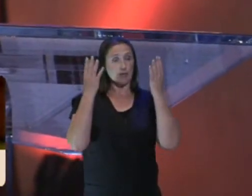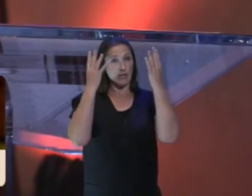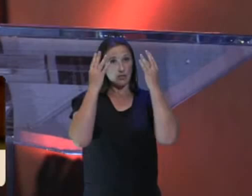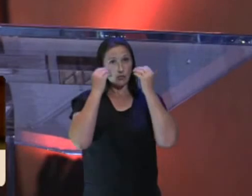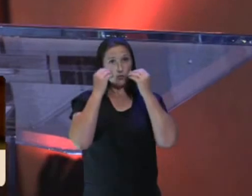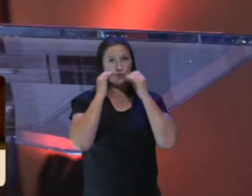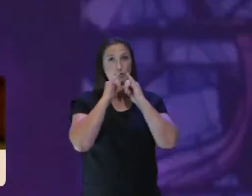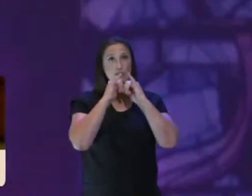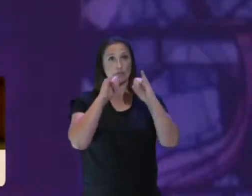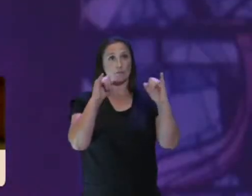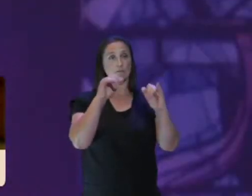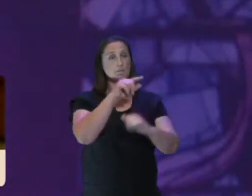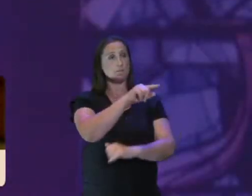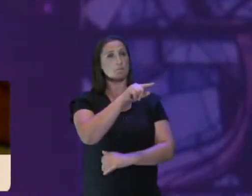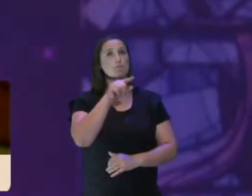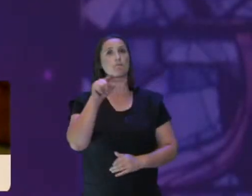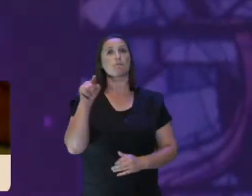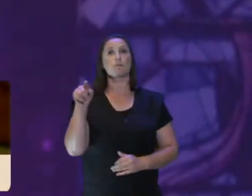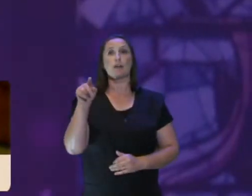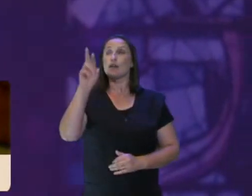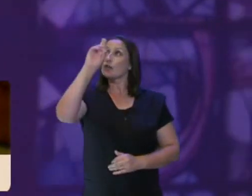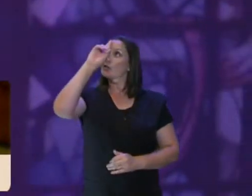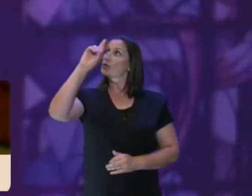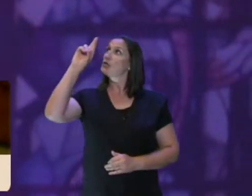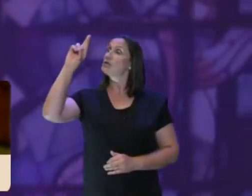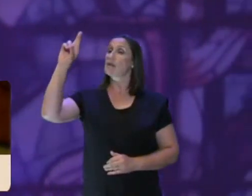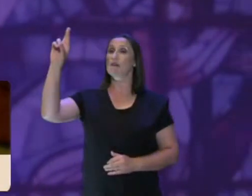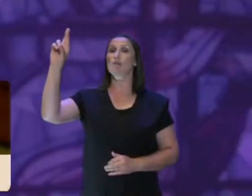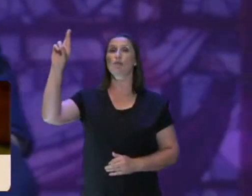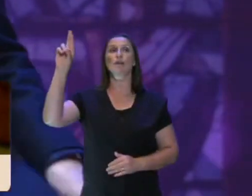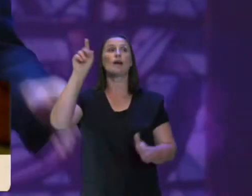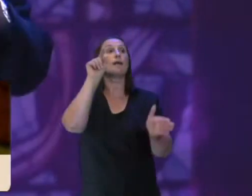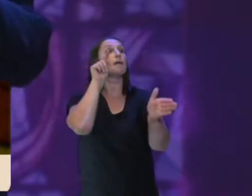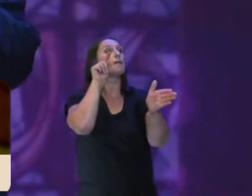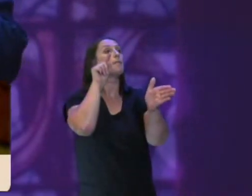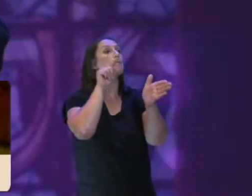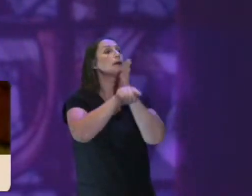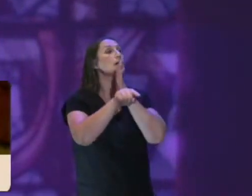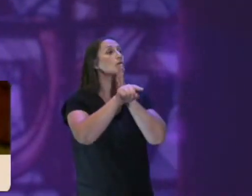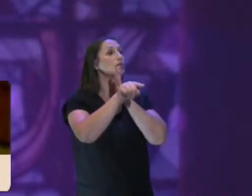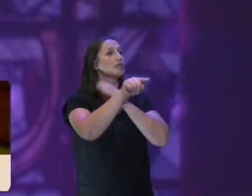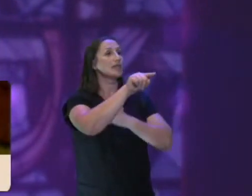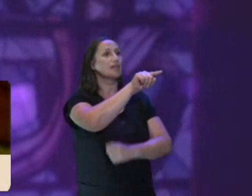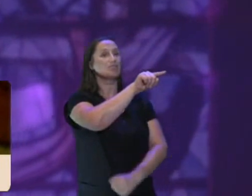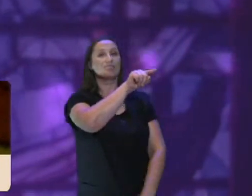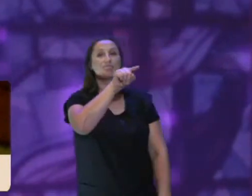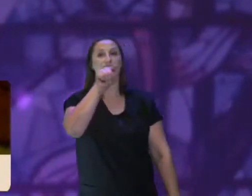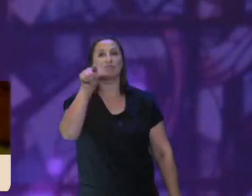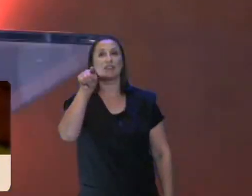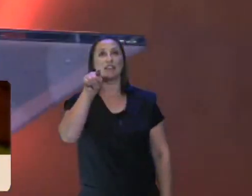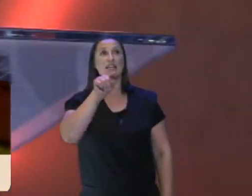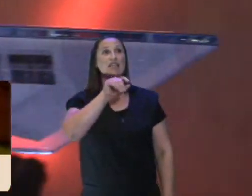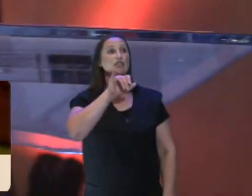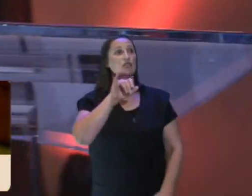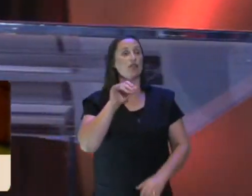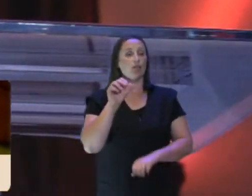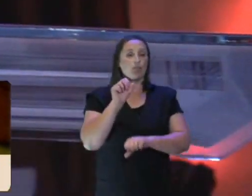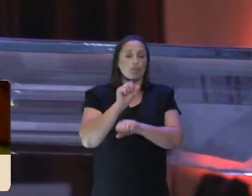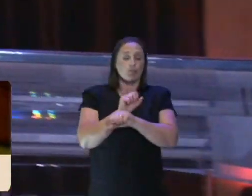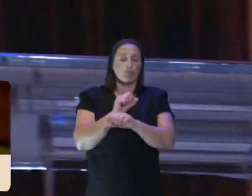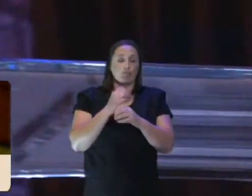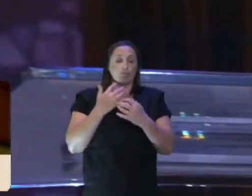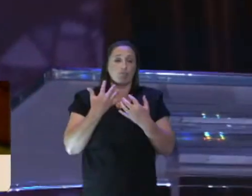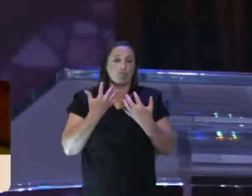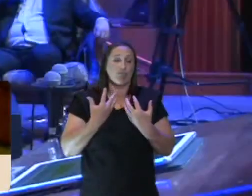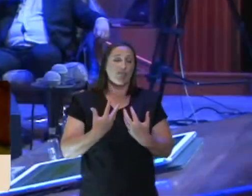dizer para você que o Senhor está fazendo uma pergunta. Se você está aninhado no meio das tuas cinzas, se você